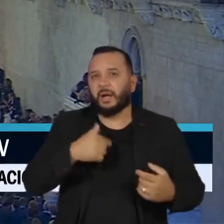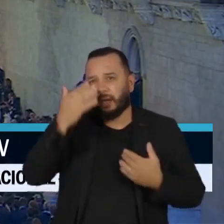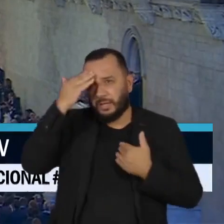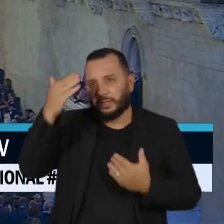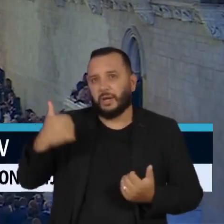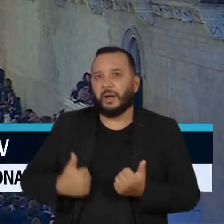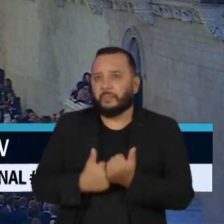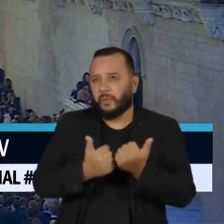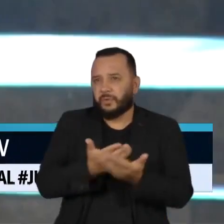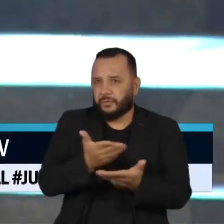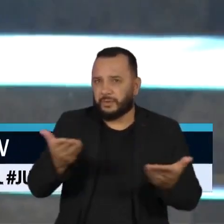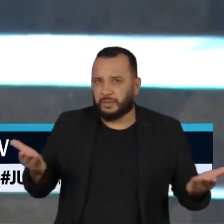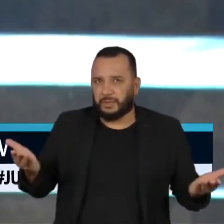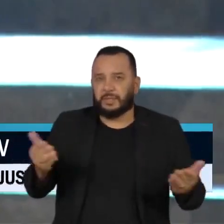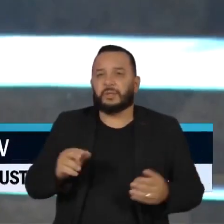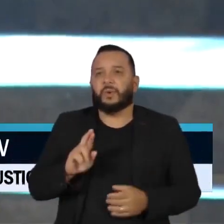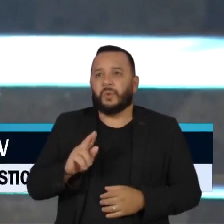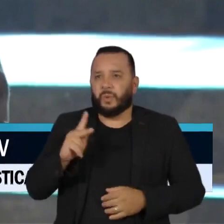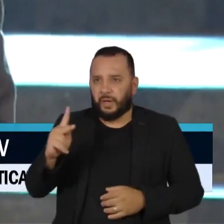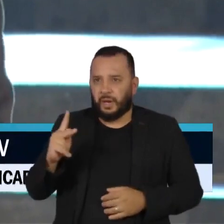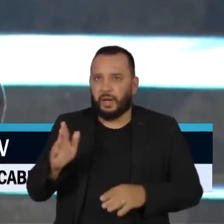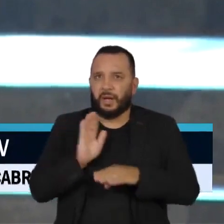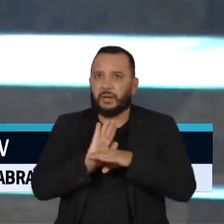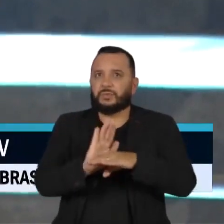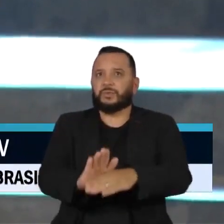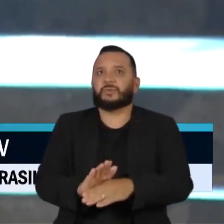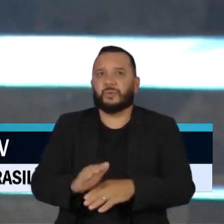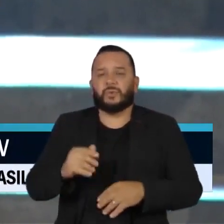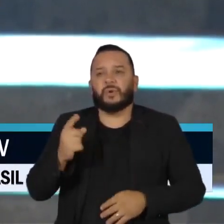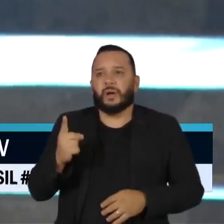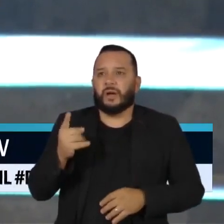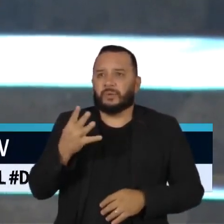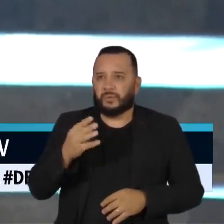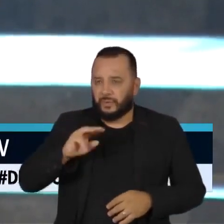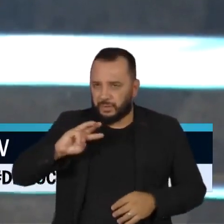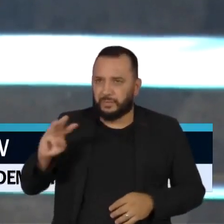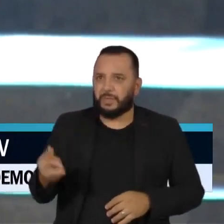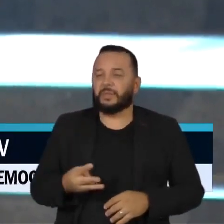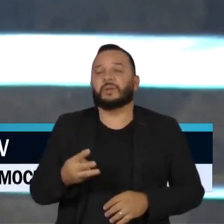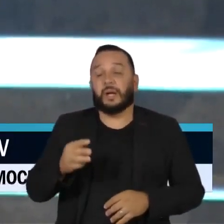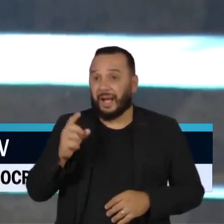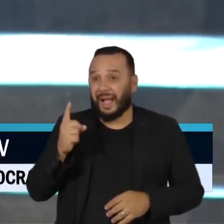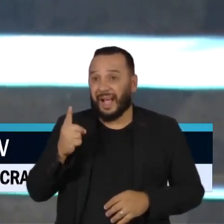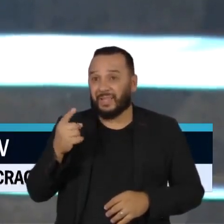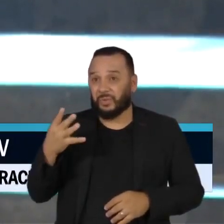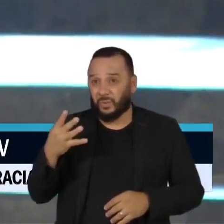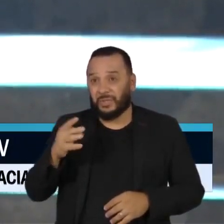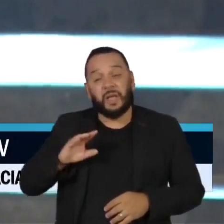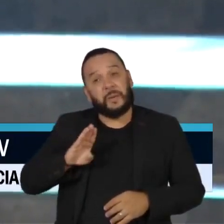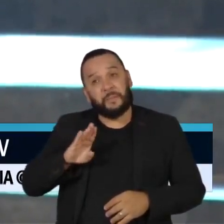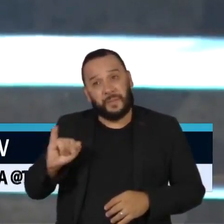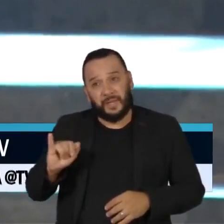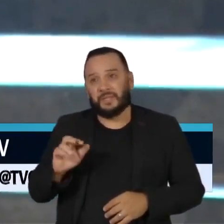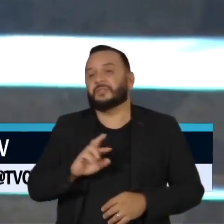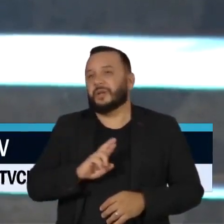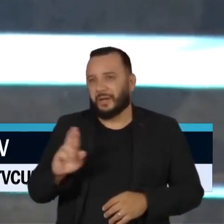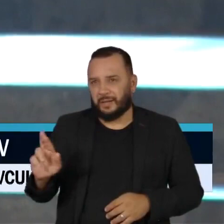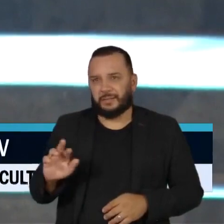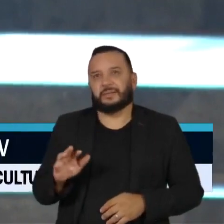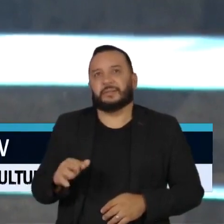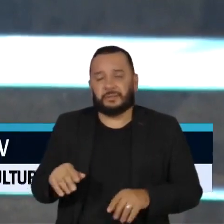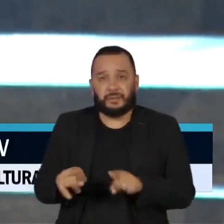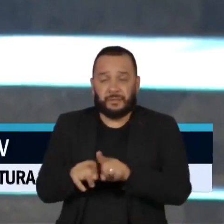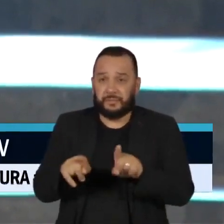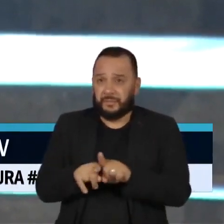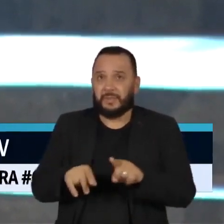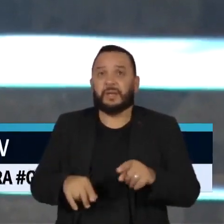dos anfitriões. O Reino Unido já enviou o equivalente a mais de 14 bilhões de reais em ajuda militar e ainda acolheu mais de